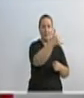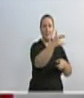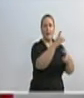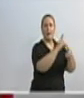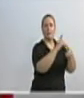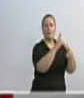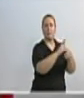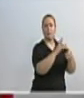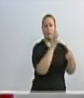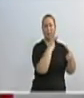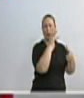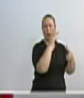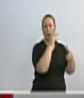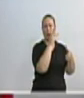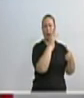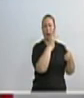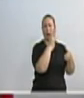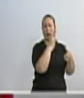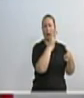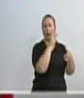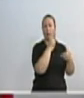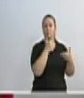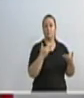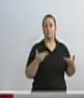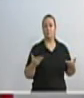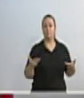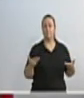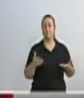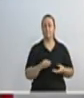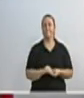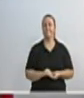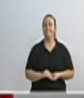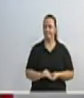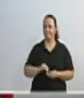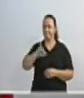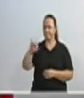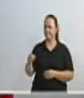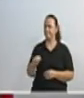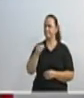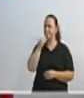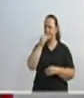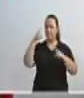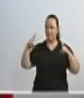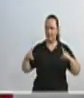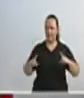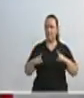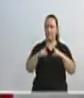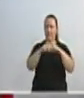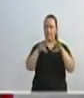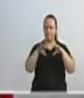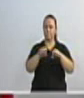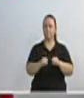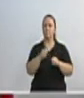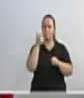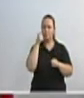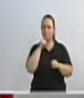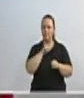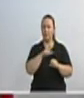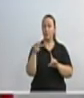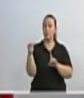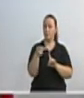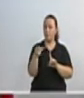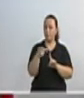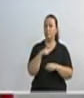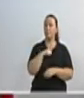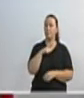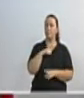ter a oportunidade de conquistar as antenas. Vai ter mais antenas, nós estamos vendo que vai sim, vocês vão ter mais consumidores,